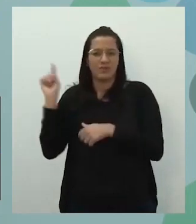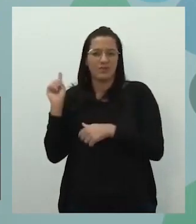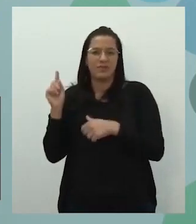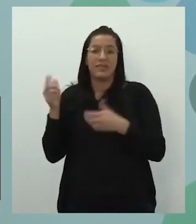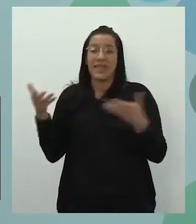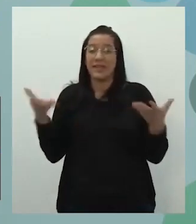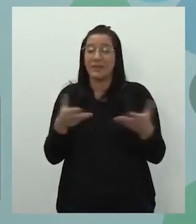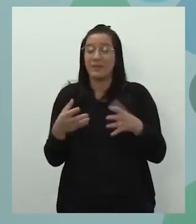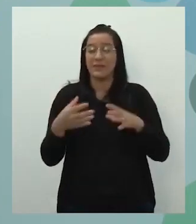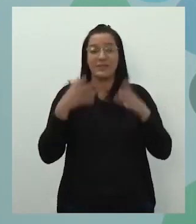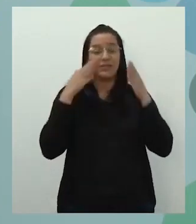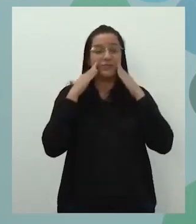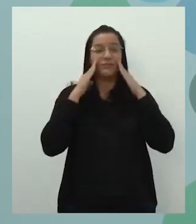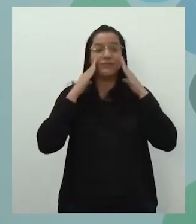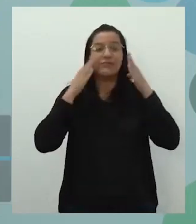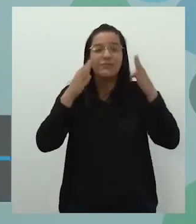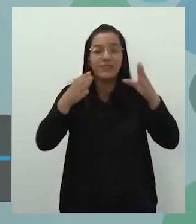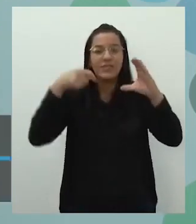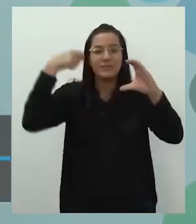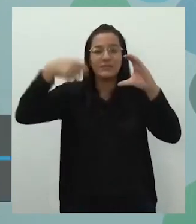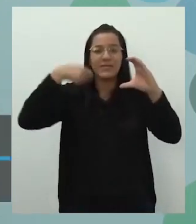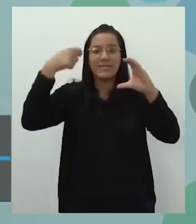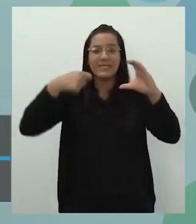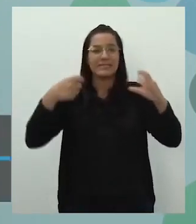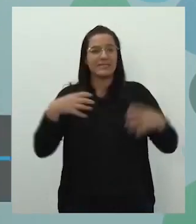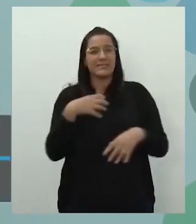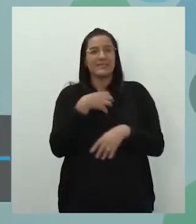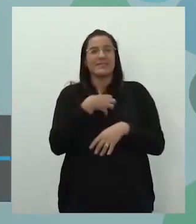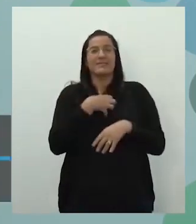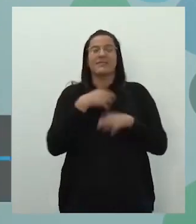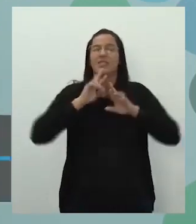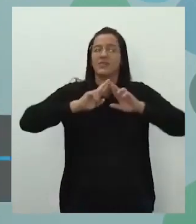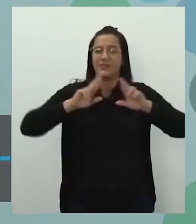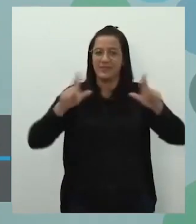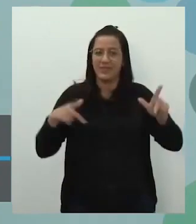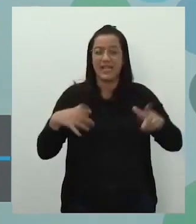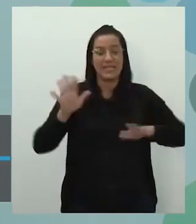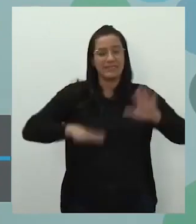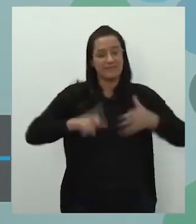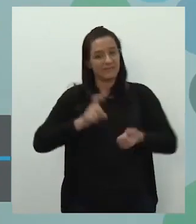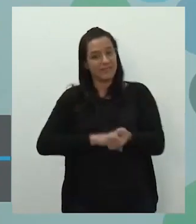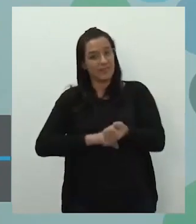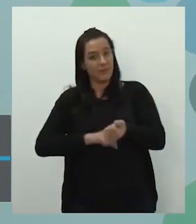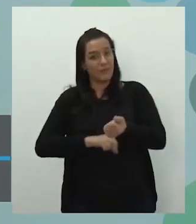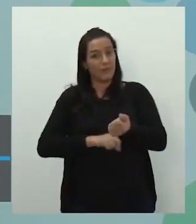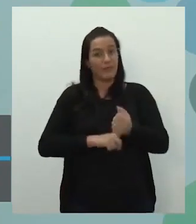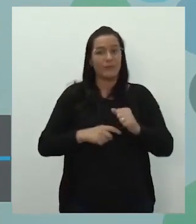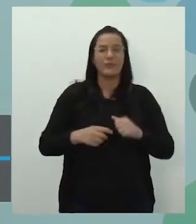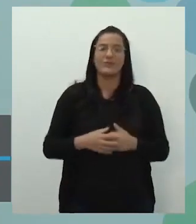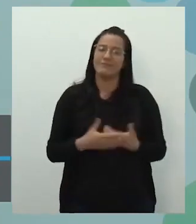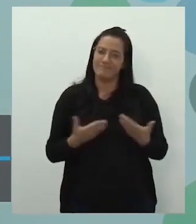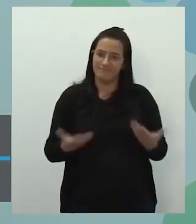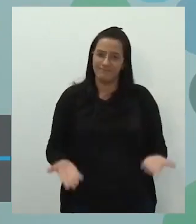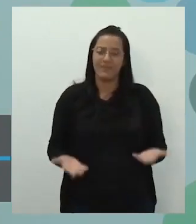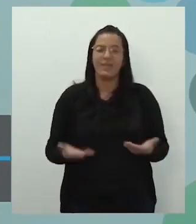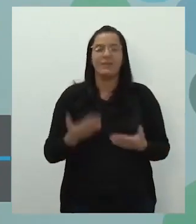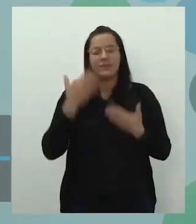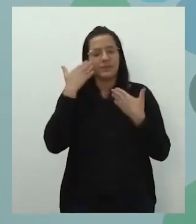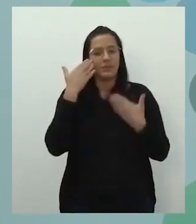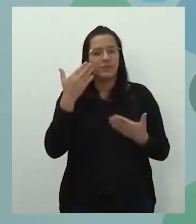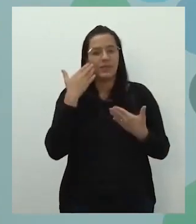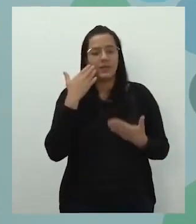que é uma coisa totalmente diferente, e a gente fica até meio nervoso, meio tremendo, e aí depois a gente vai acostumando. Então, muito